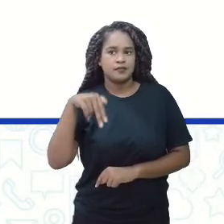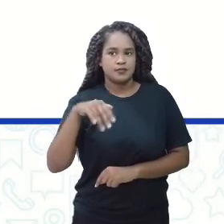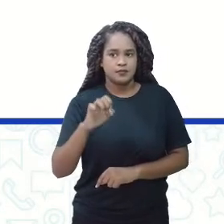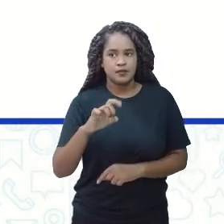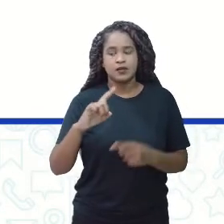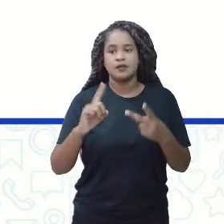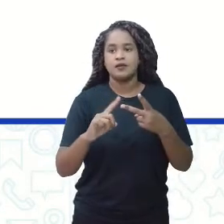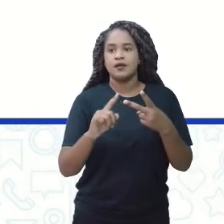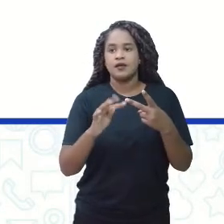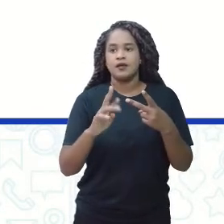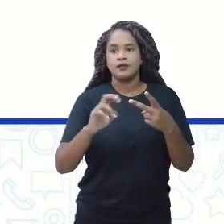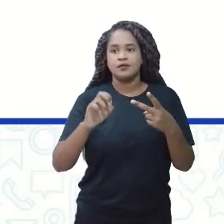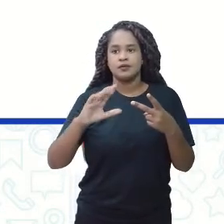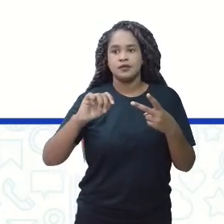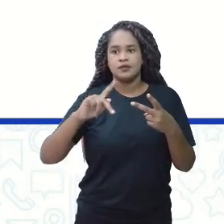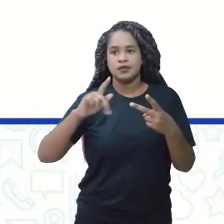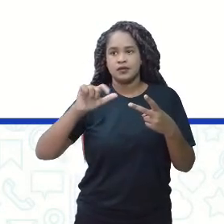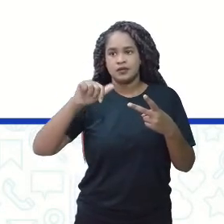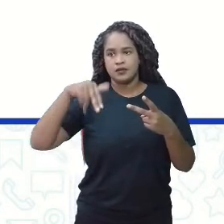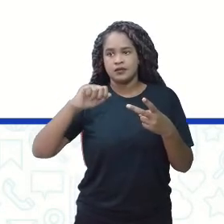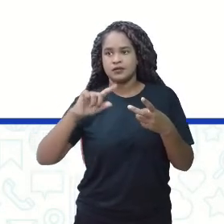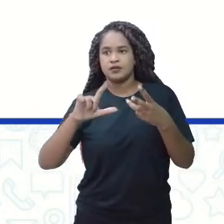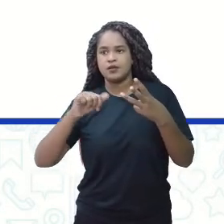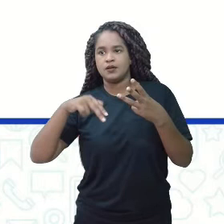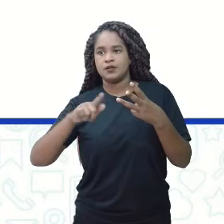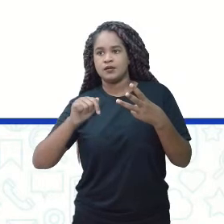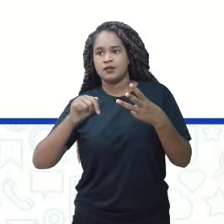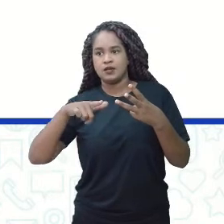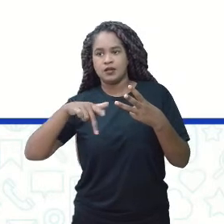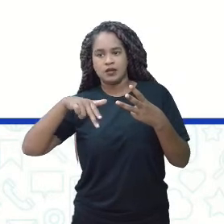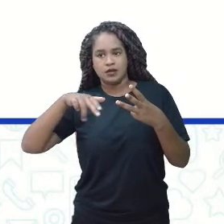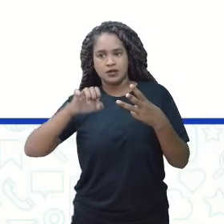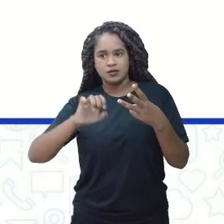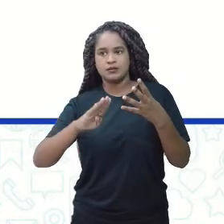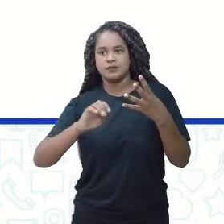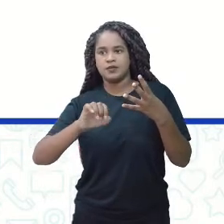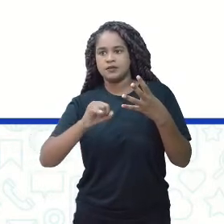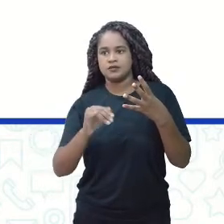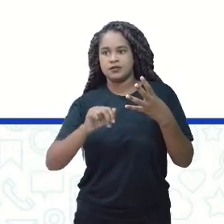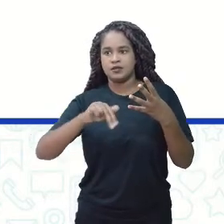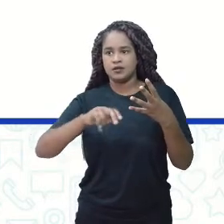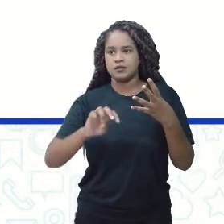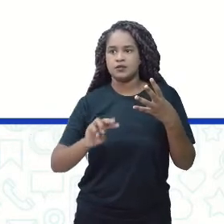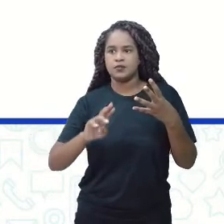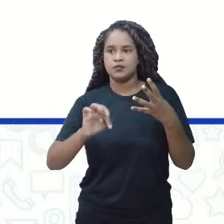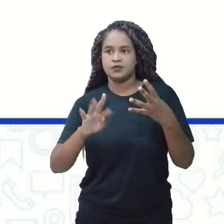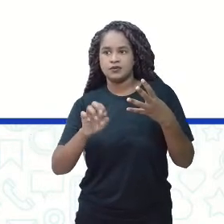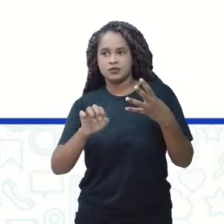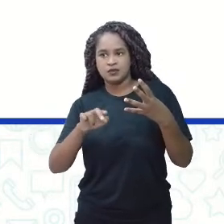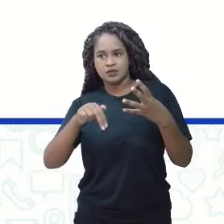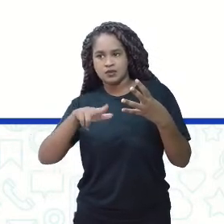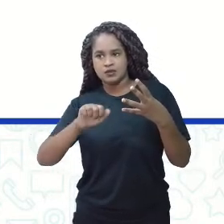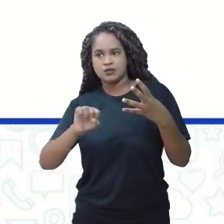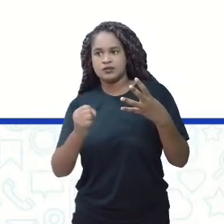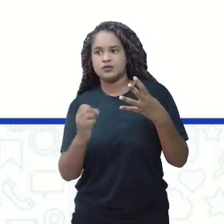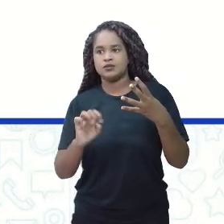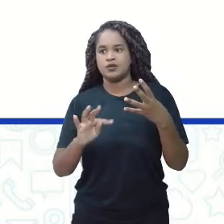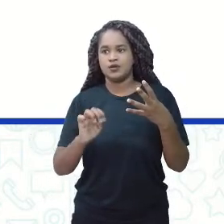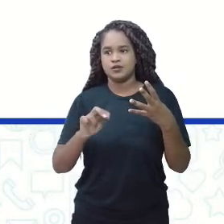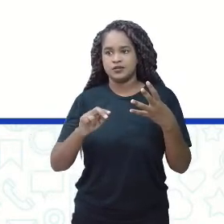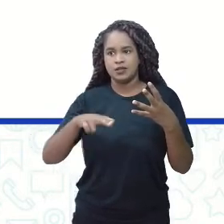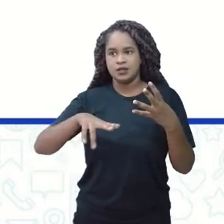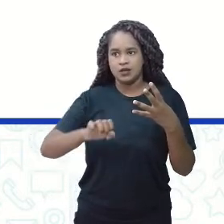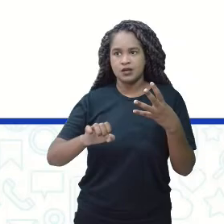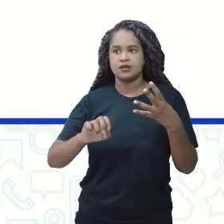o trickline, baseline, longline, highline, waterline e shortline. Olha,